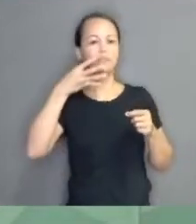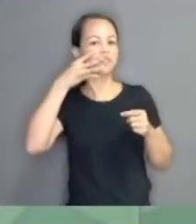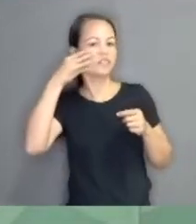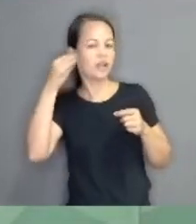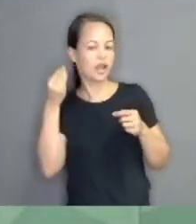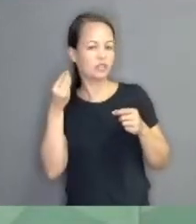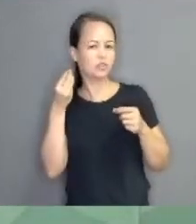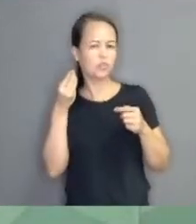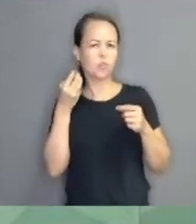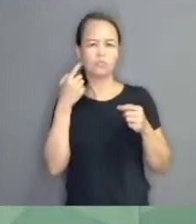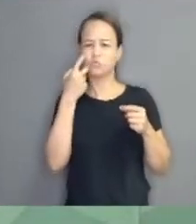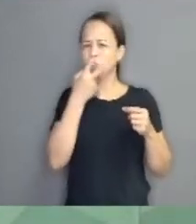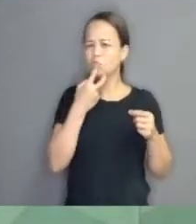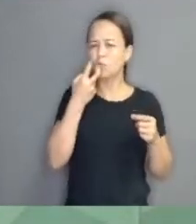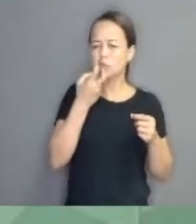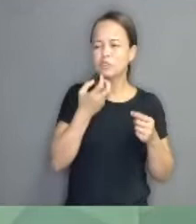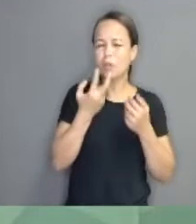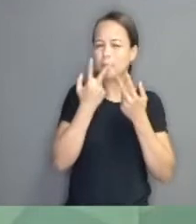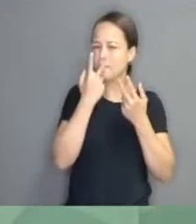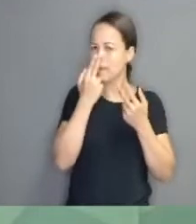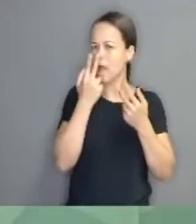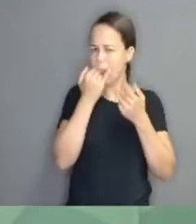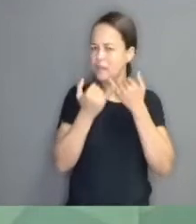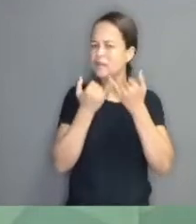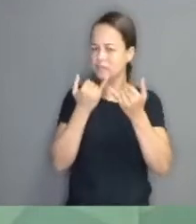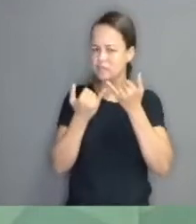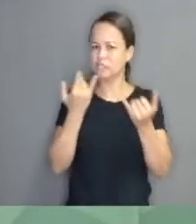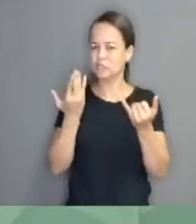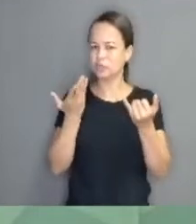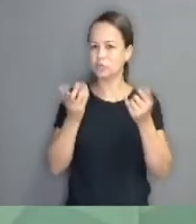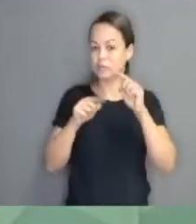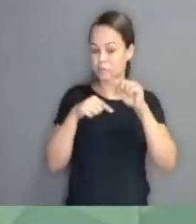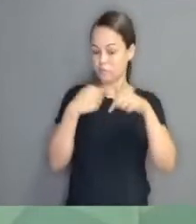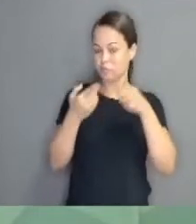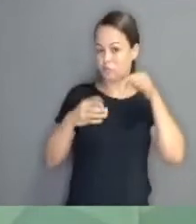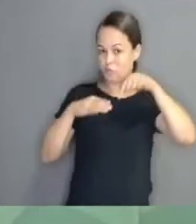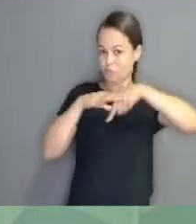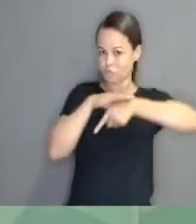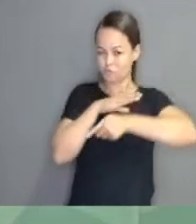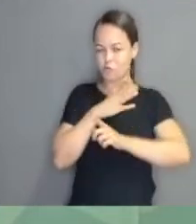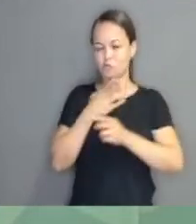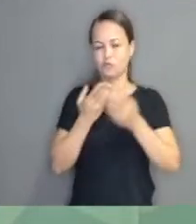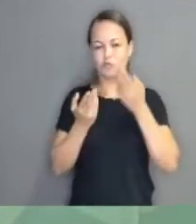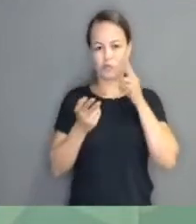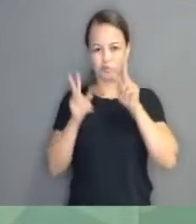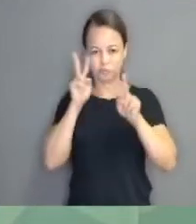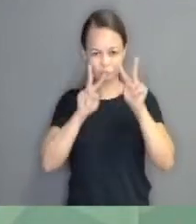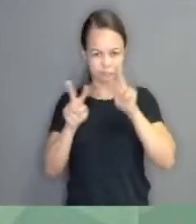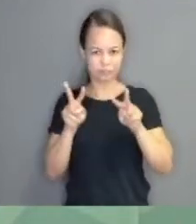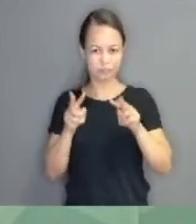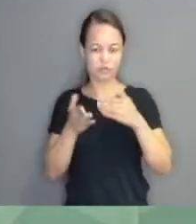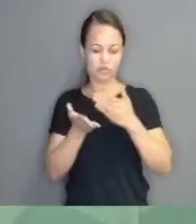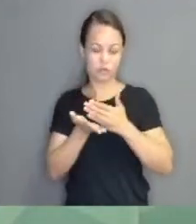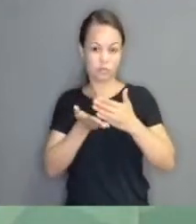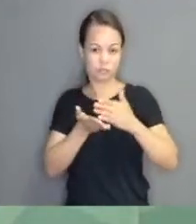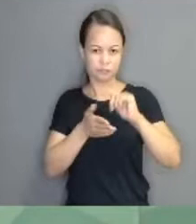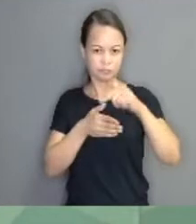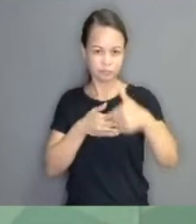parecido já já a gente vai ver isso mais assunto Tá certo pessoal vamos continuar